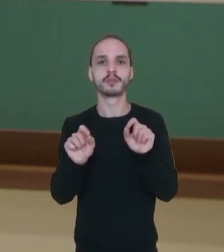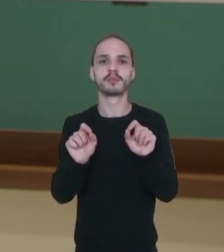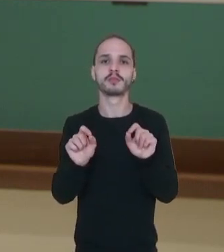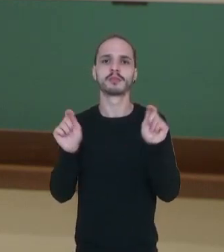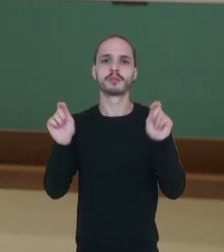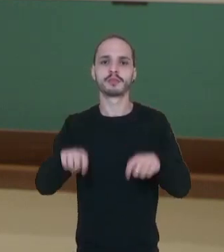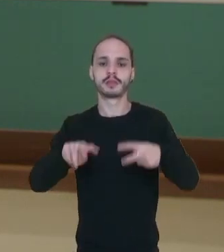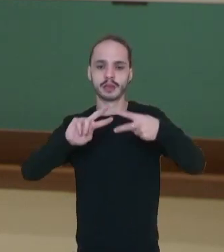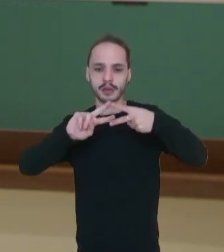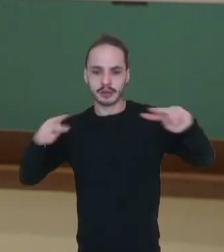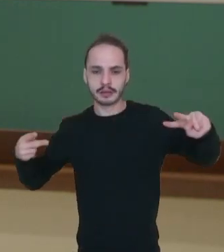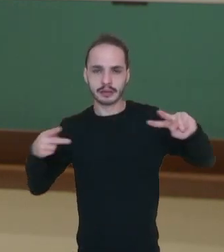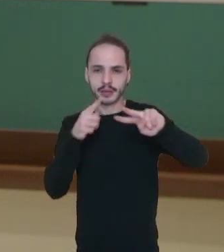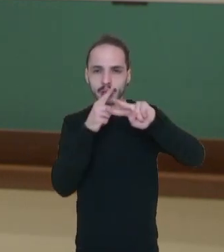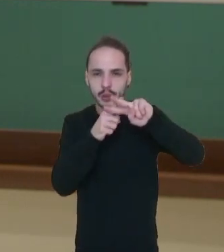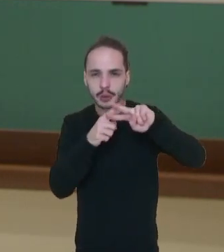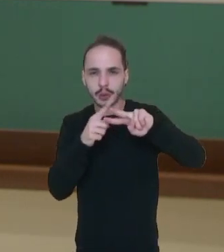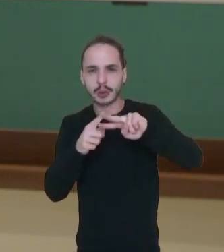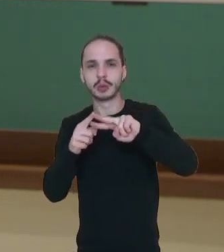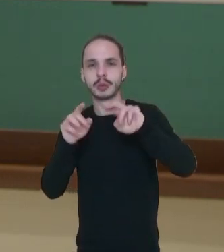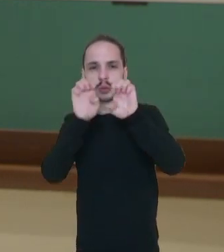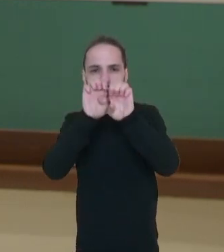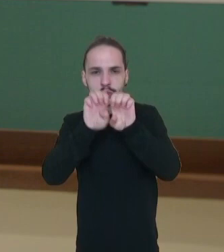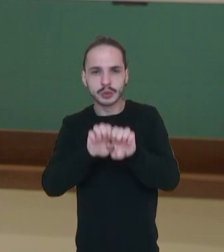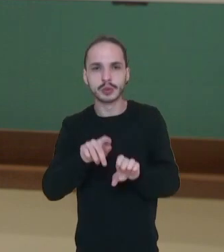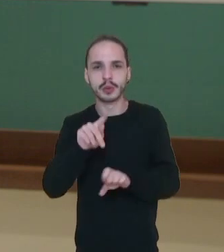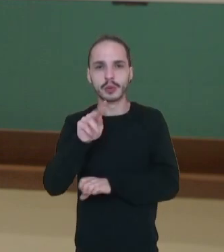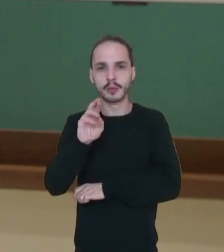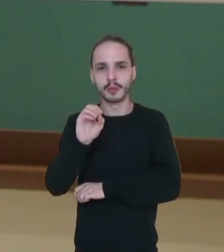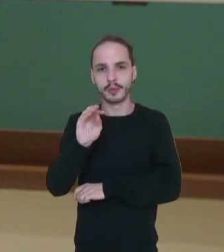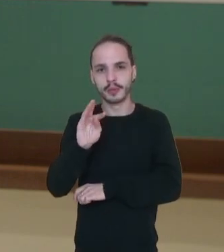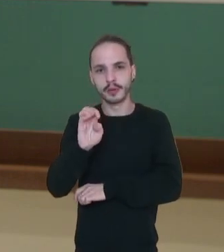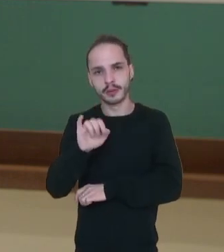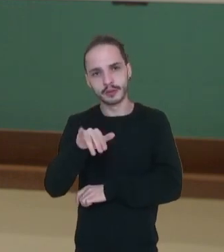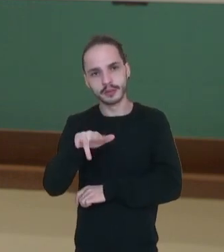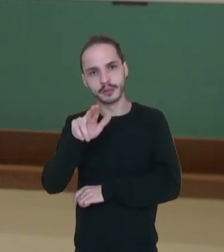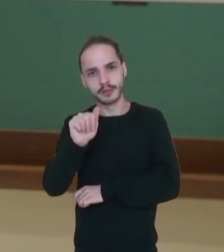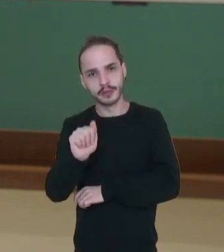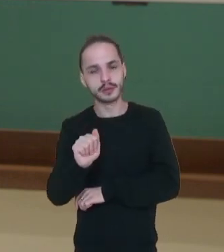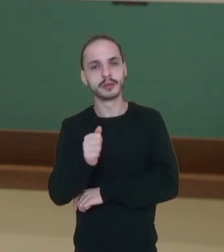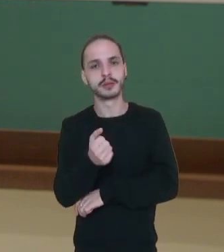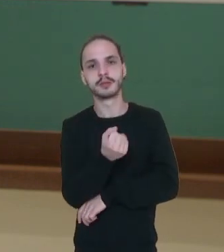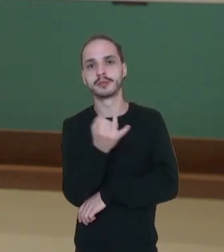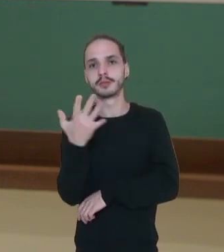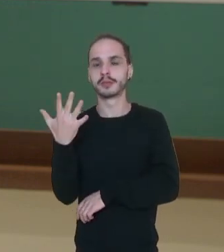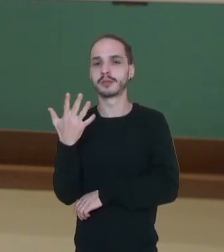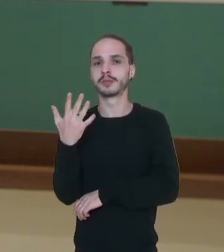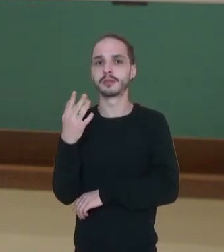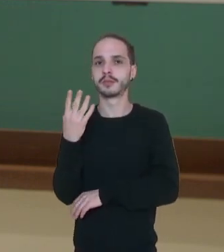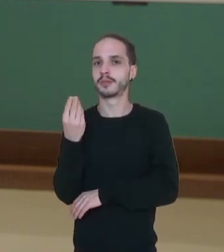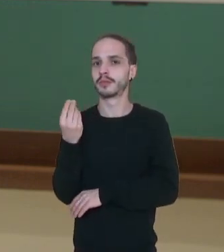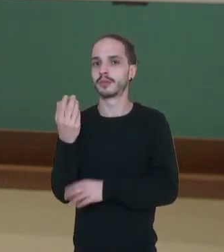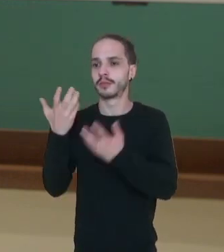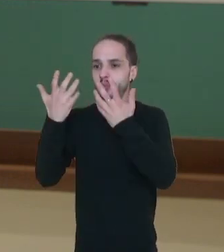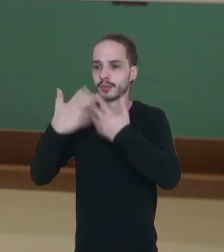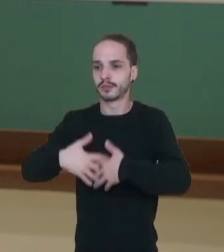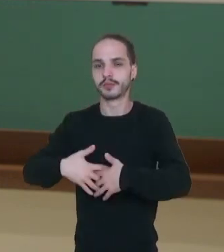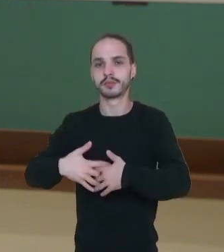saber genes, a estrutura das proteínas. Existem proteínas que são extremamente